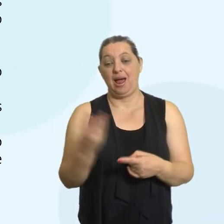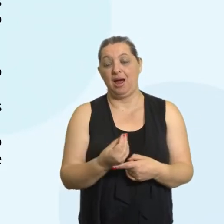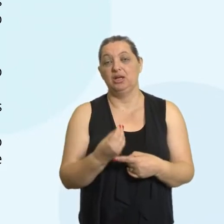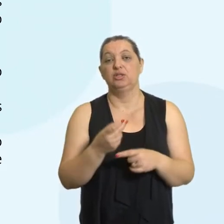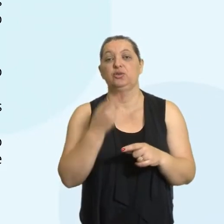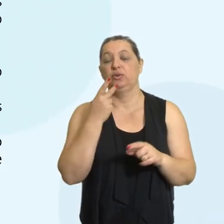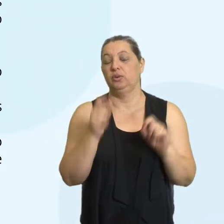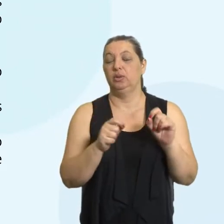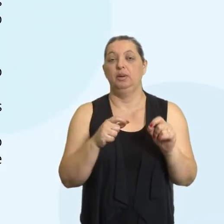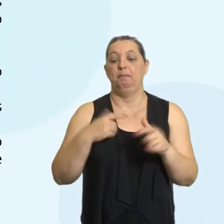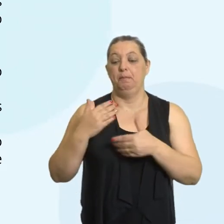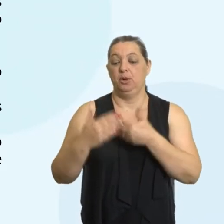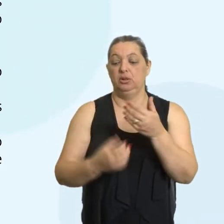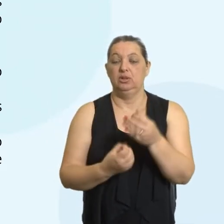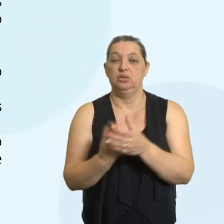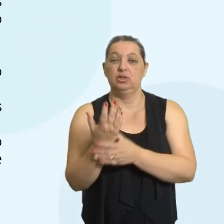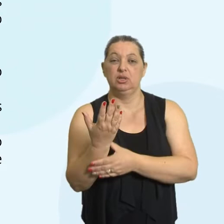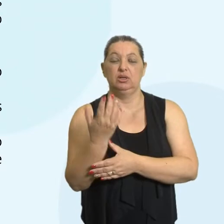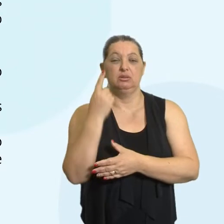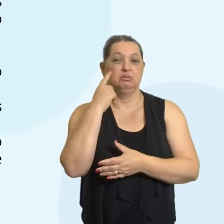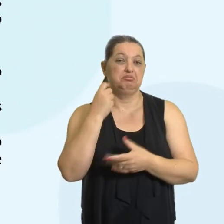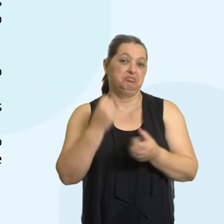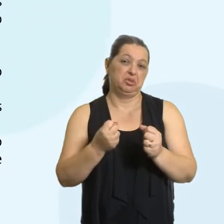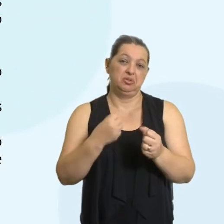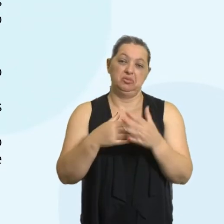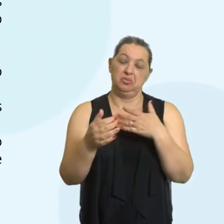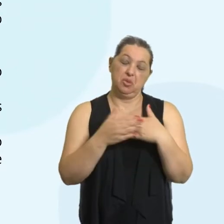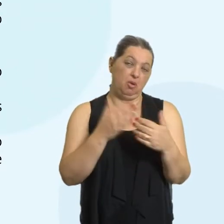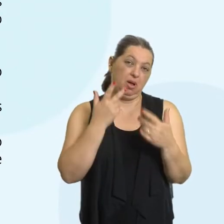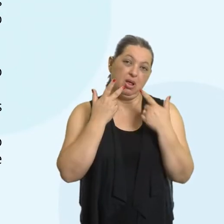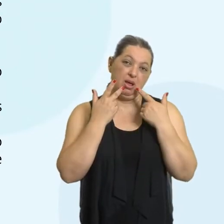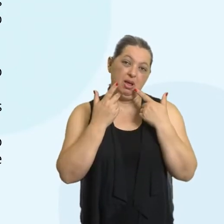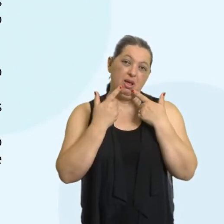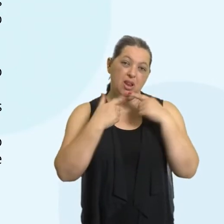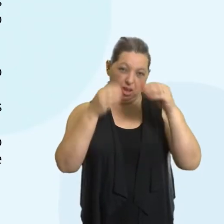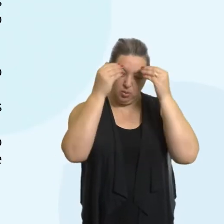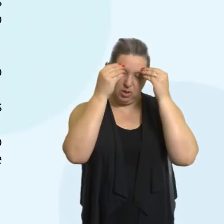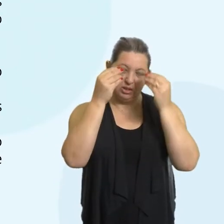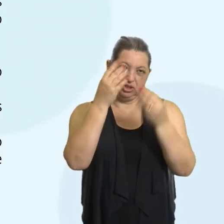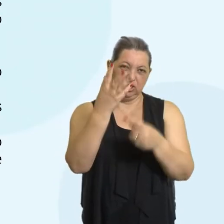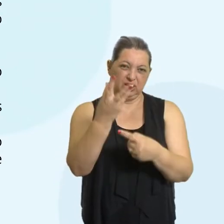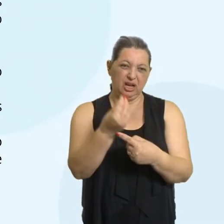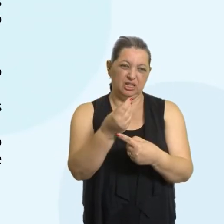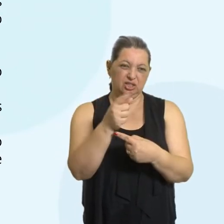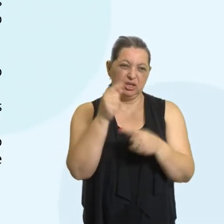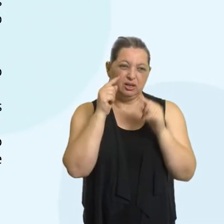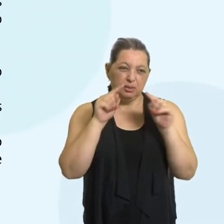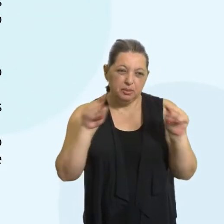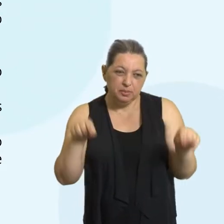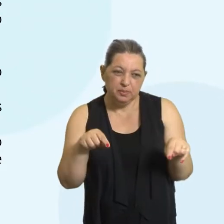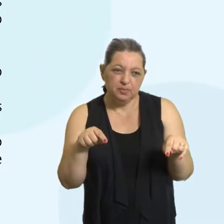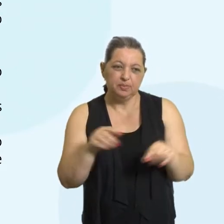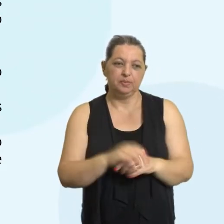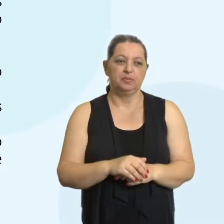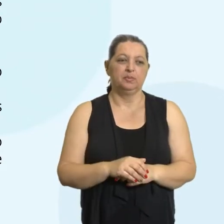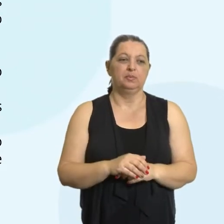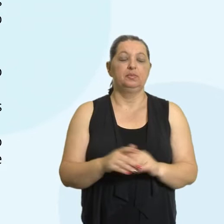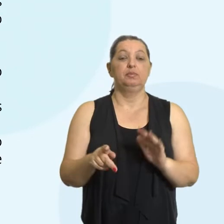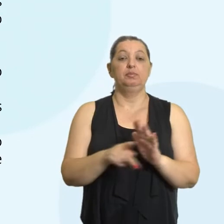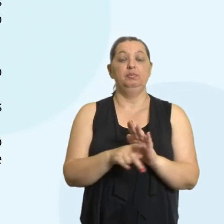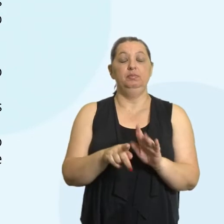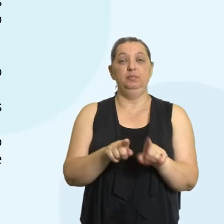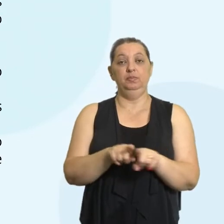vai falar de processo de criação que pode ser em qualquer linguagem artística que é basicamente que tá falando aí Entre Paredes e das ciências humanas